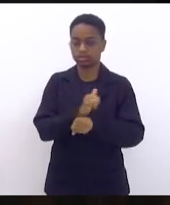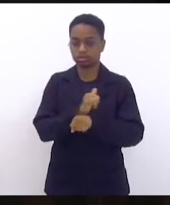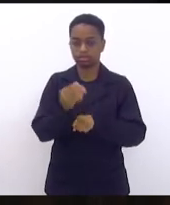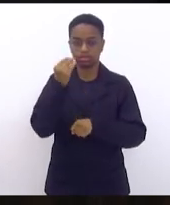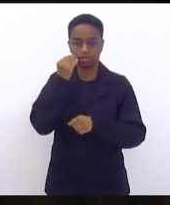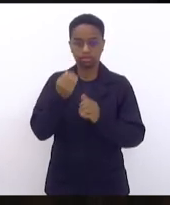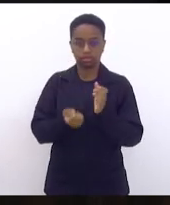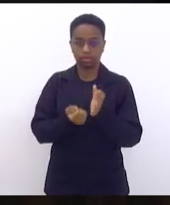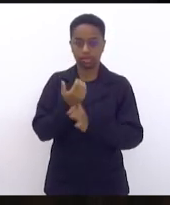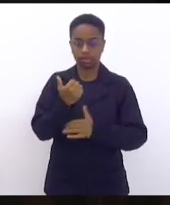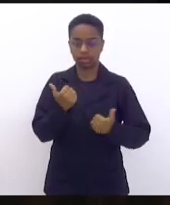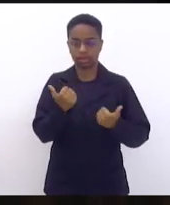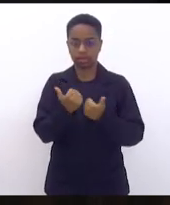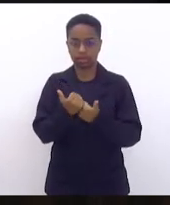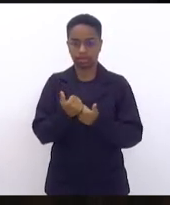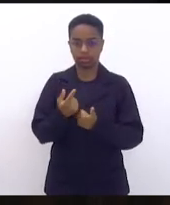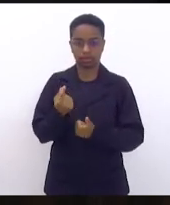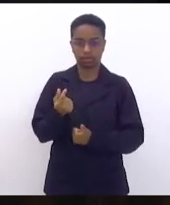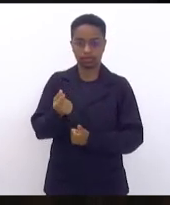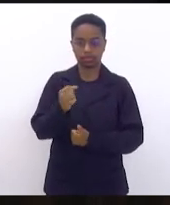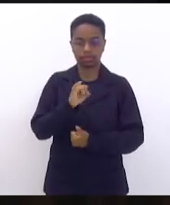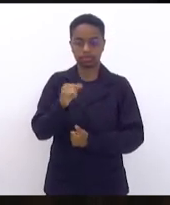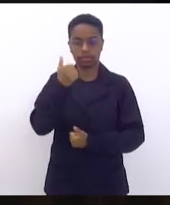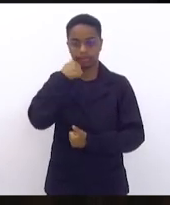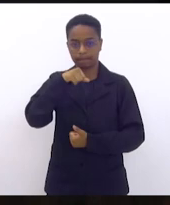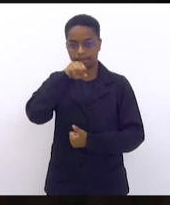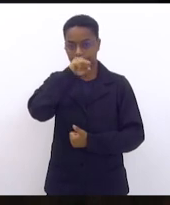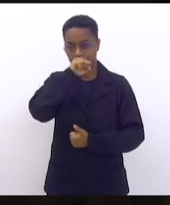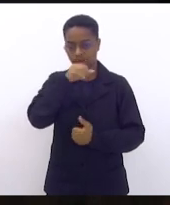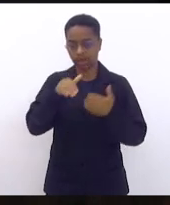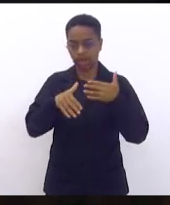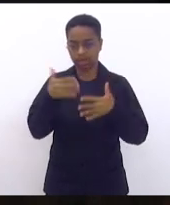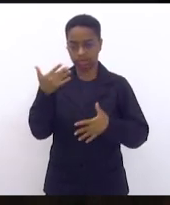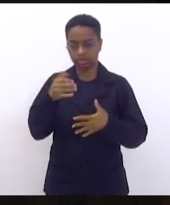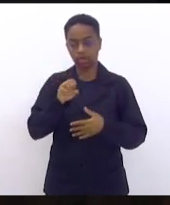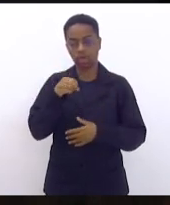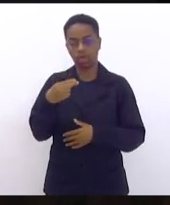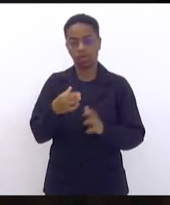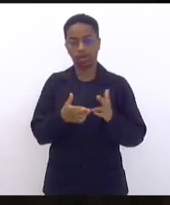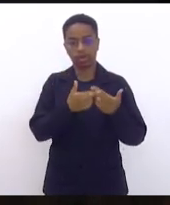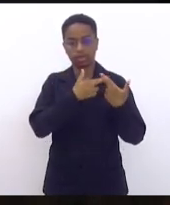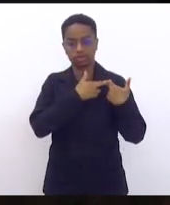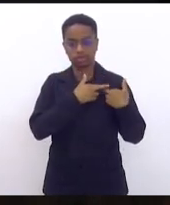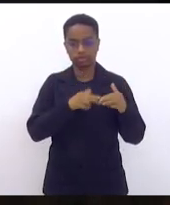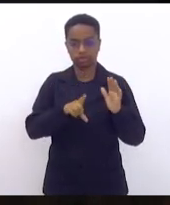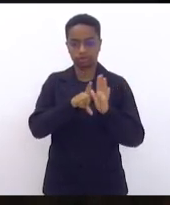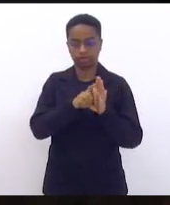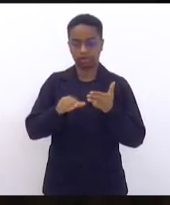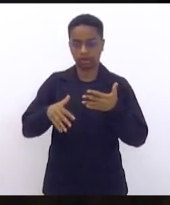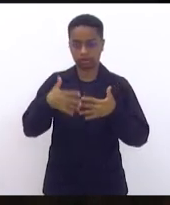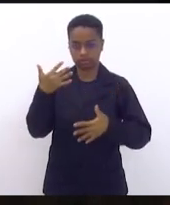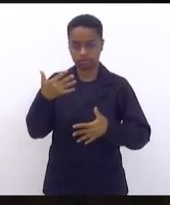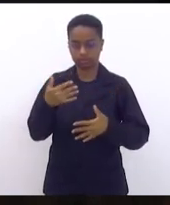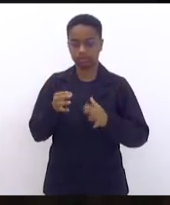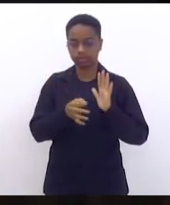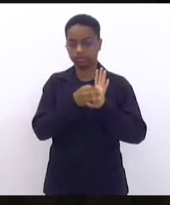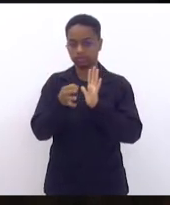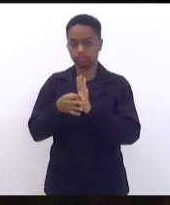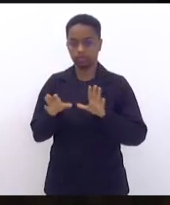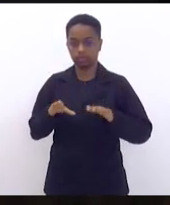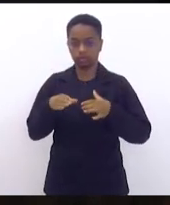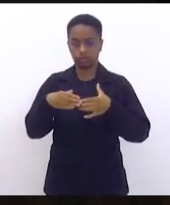do auxílio financeiro para mães atípicas ou responsável legal atípico. Parecer da Comissão de